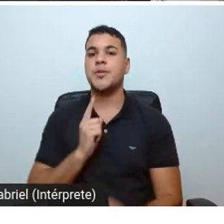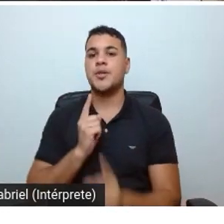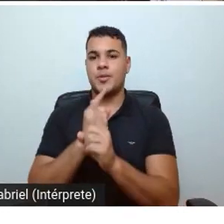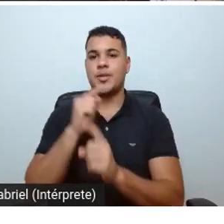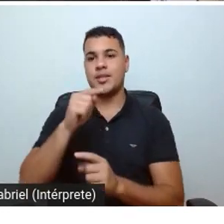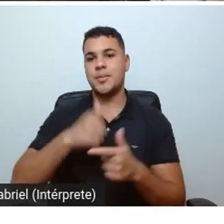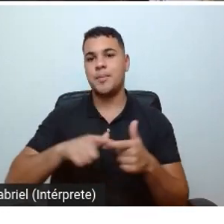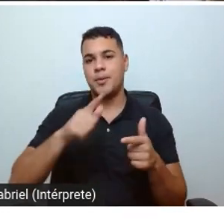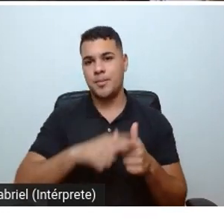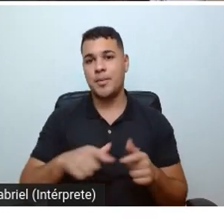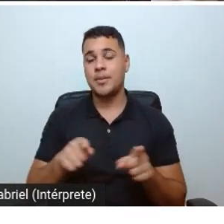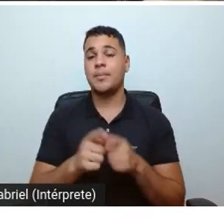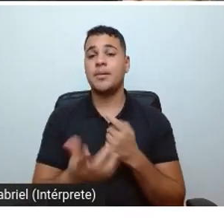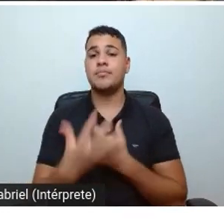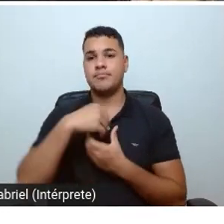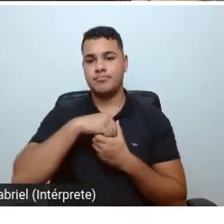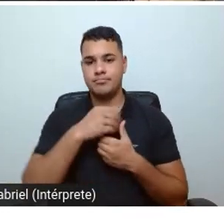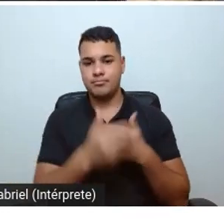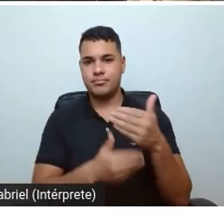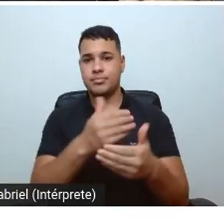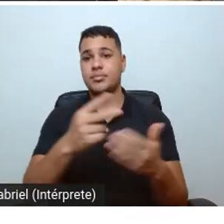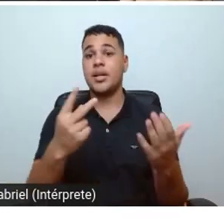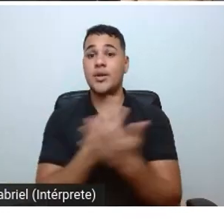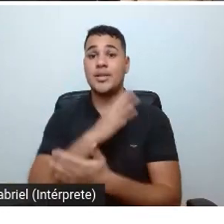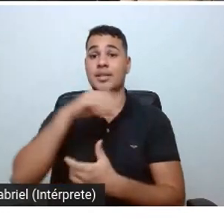que estava ocorrendo lá no nosso contratante.